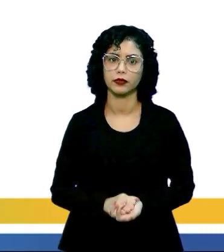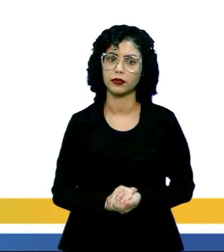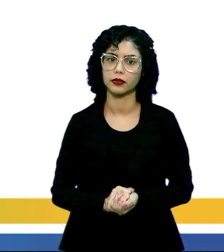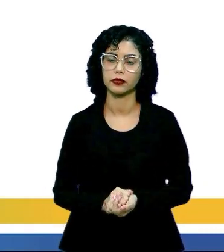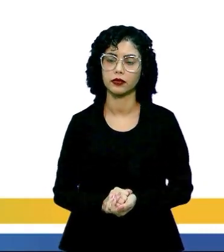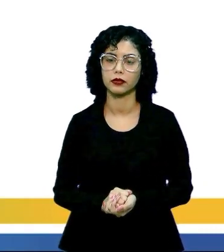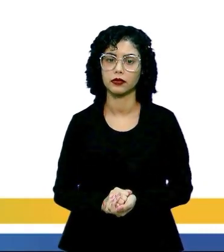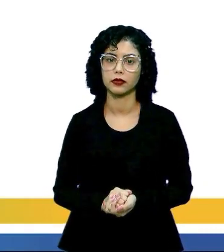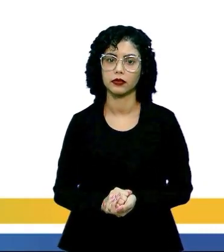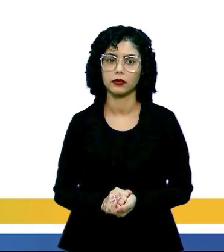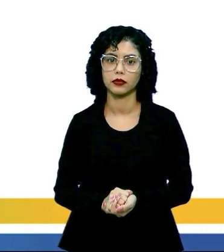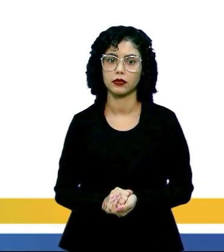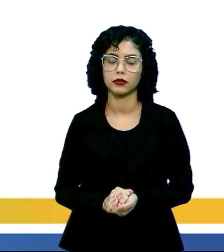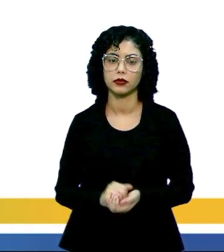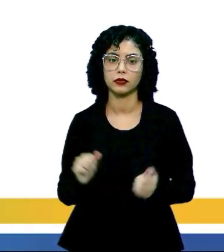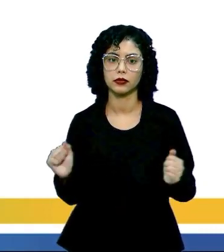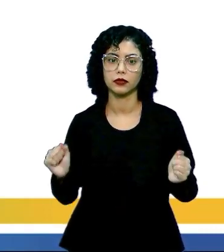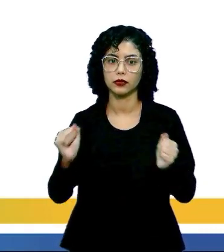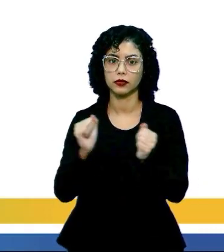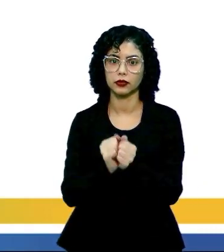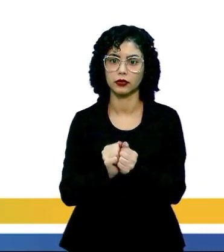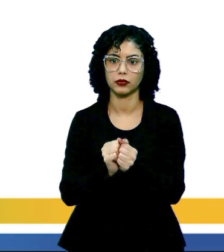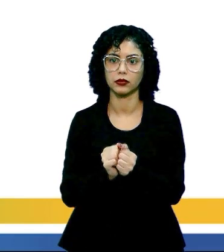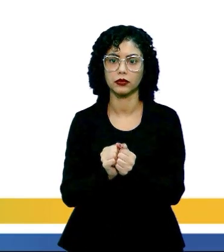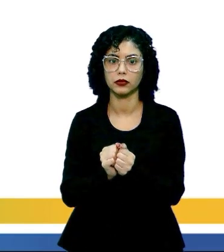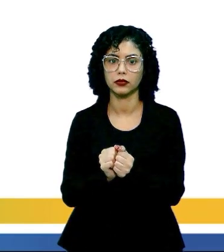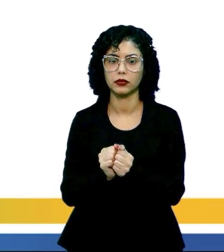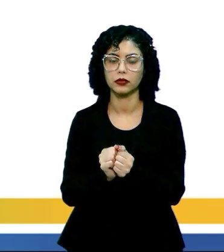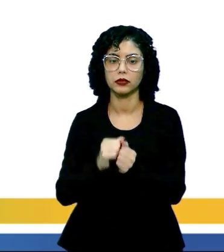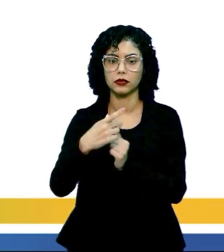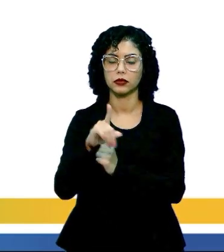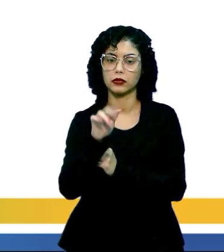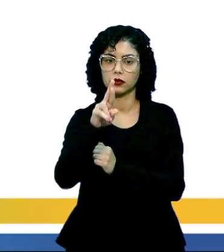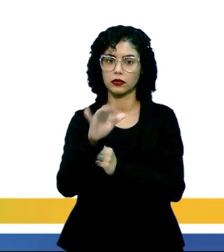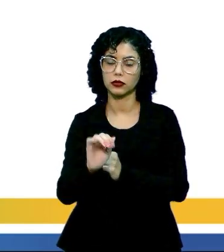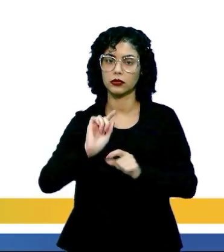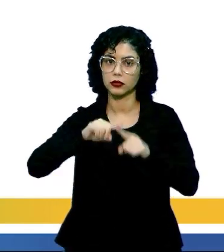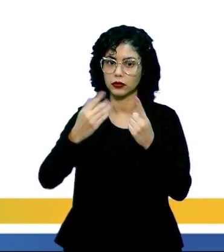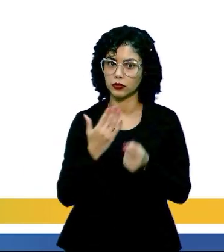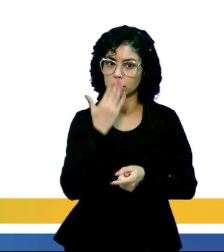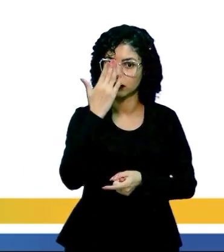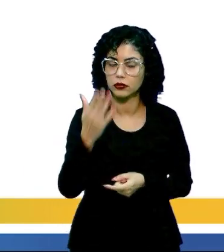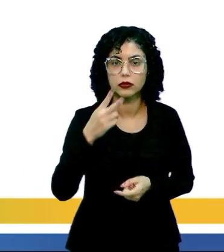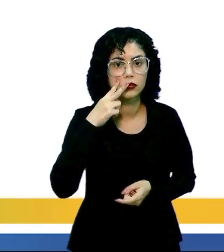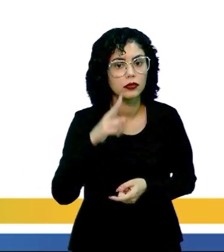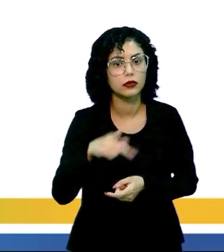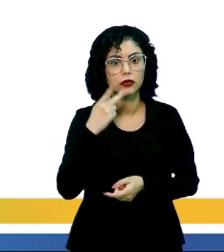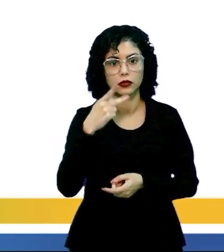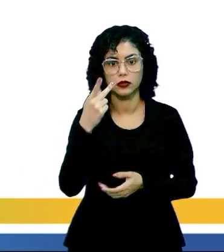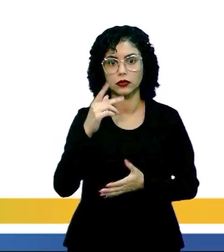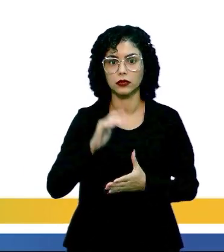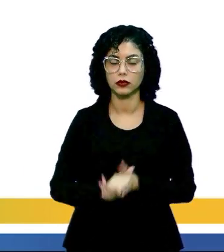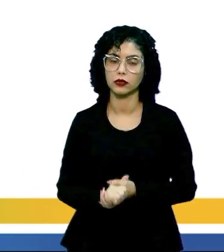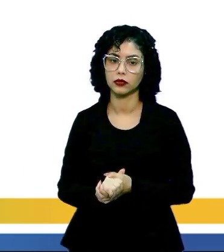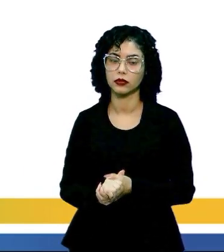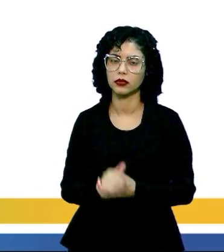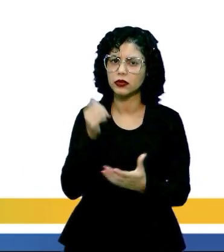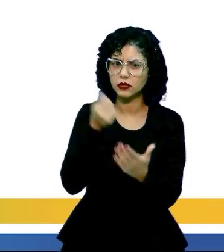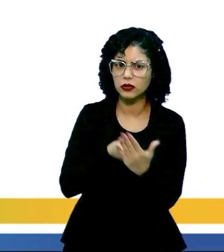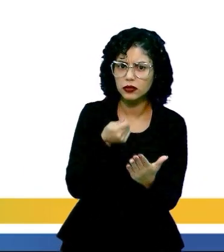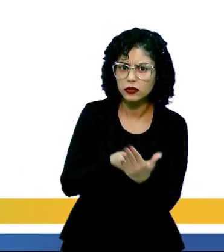membros patrícios a se unirem em matrimônio com os plebeus. Mais à frente nós vamos falar, né, dessa